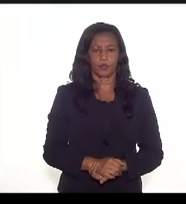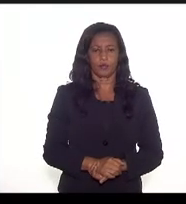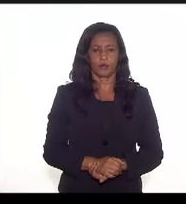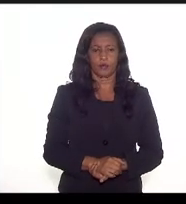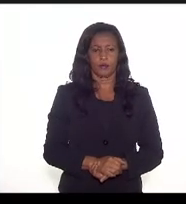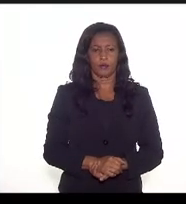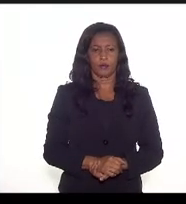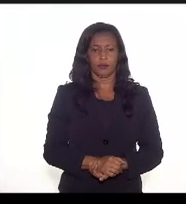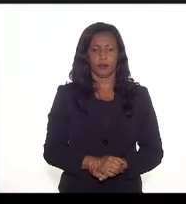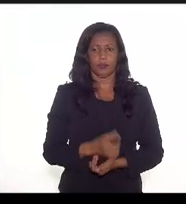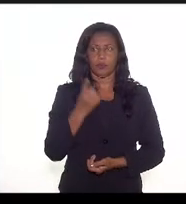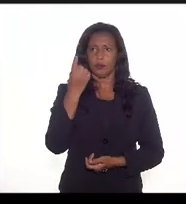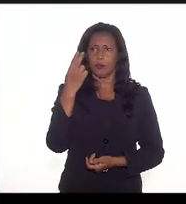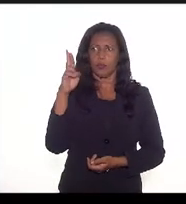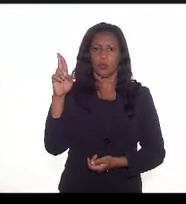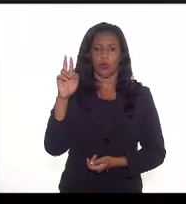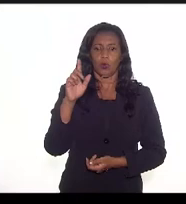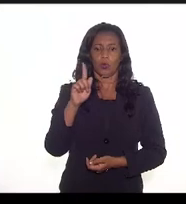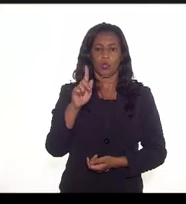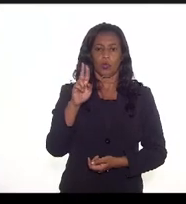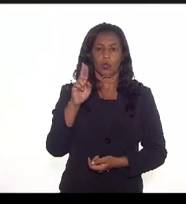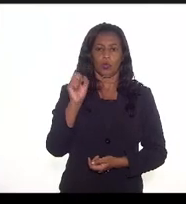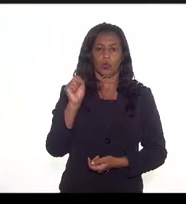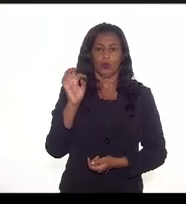Não, doutor Gustavo.